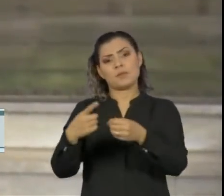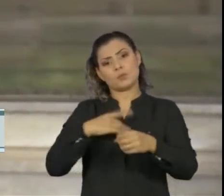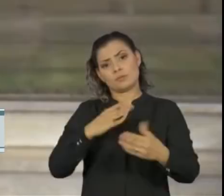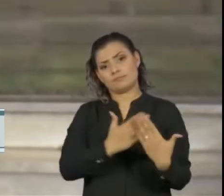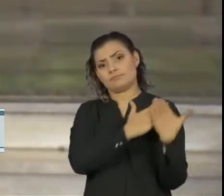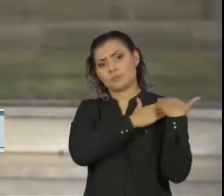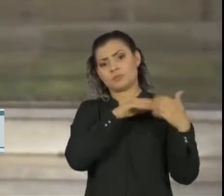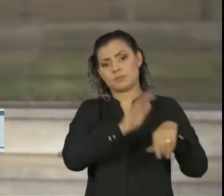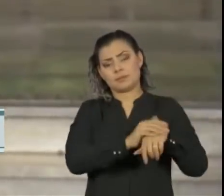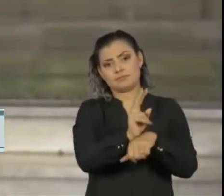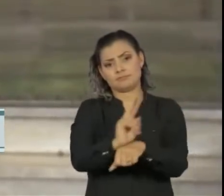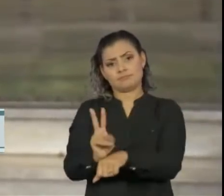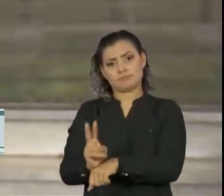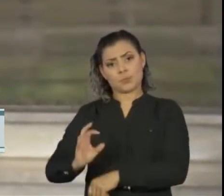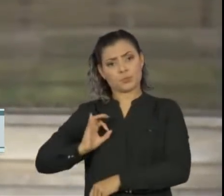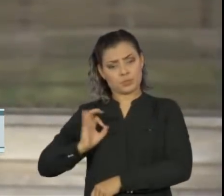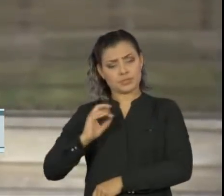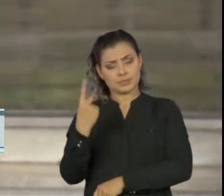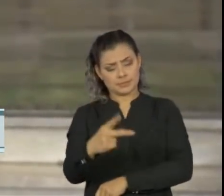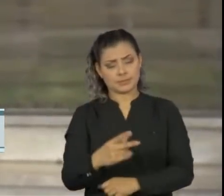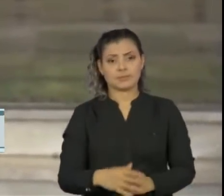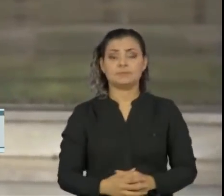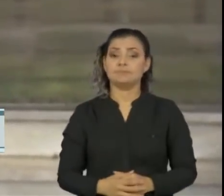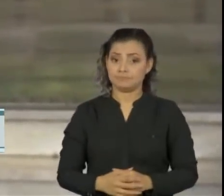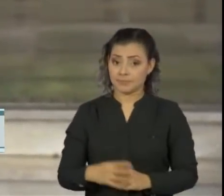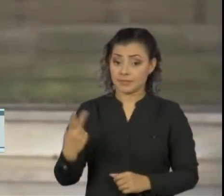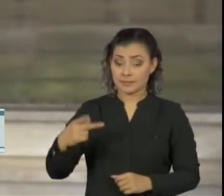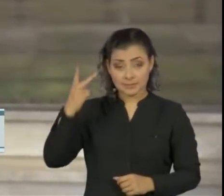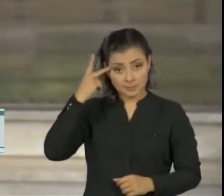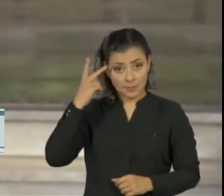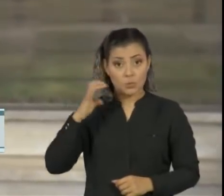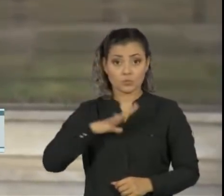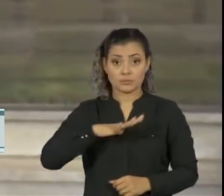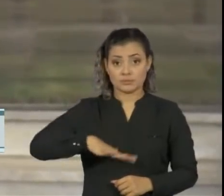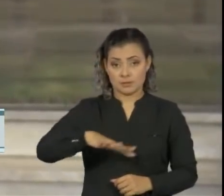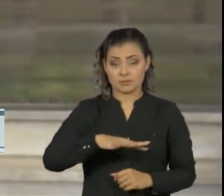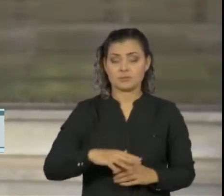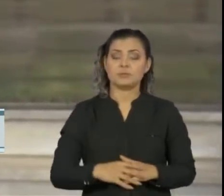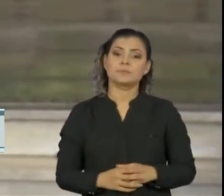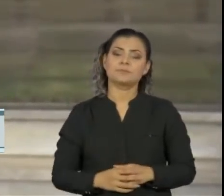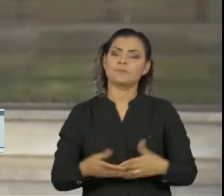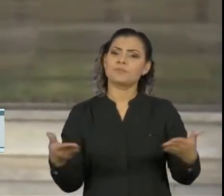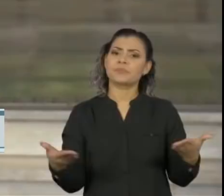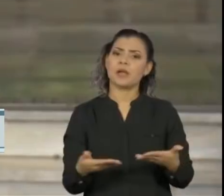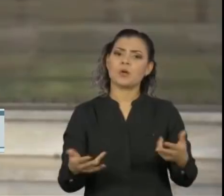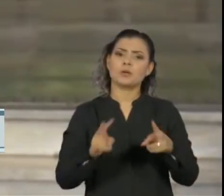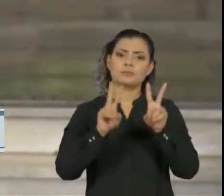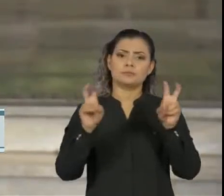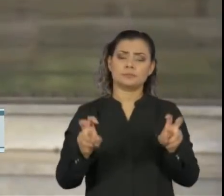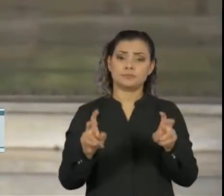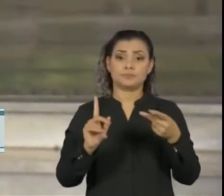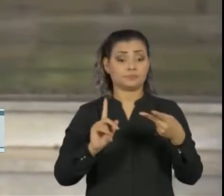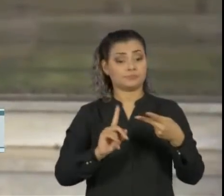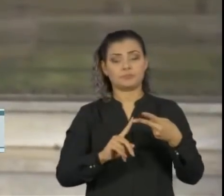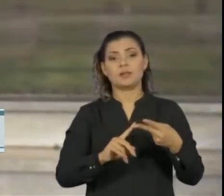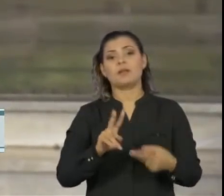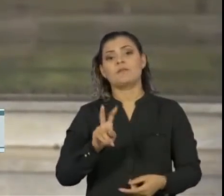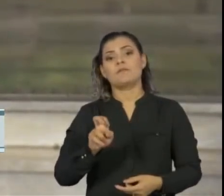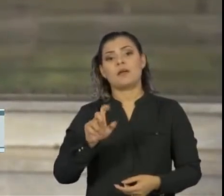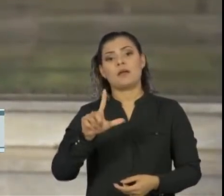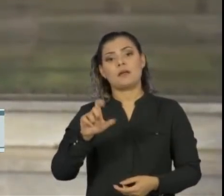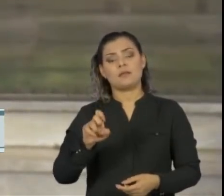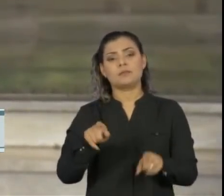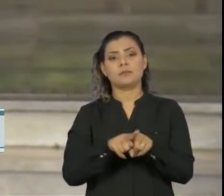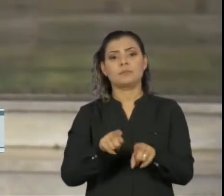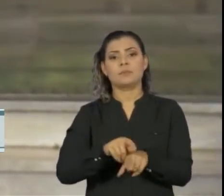cada prefeitura, no que tange a região metropolitana de São Paulo. Vamos agora ao Jornal O Vale, Xandu